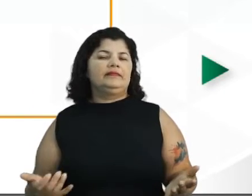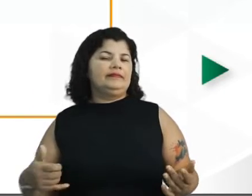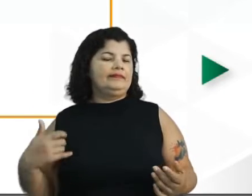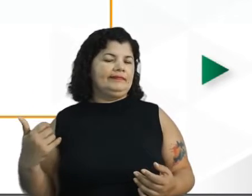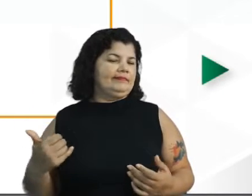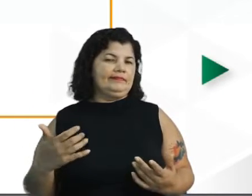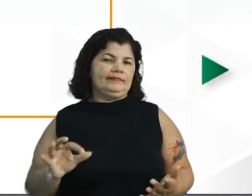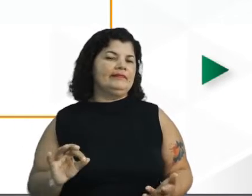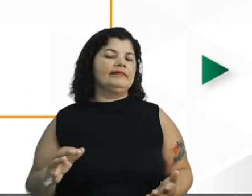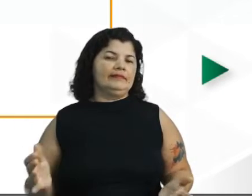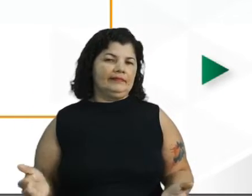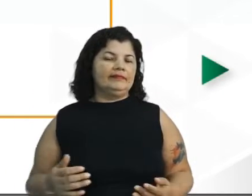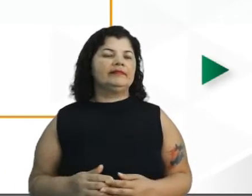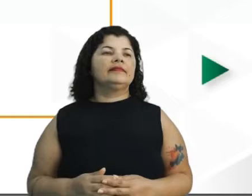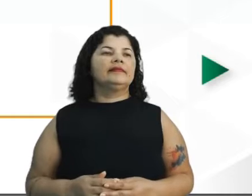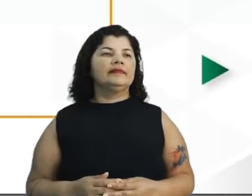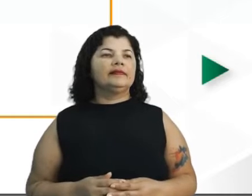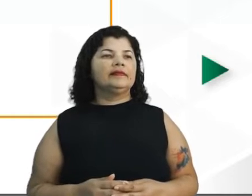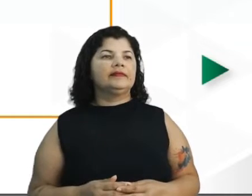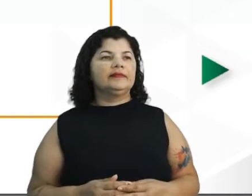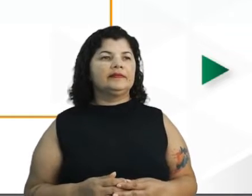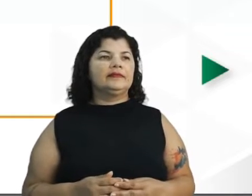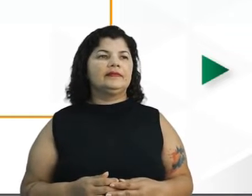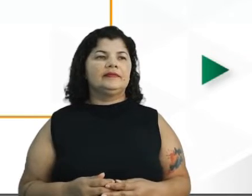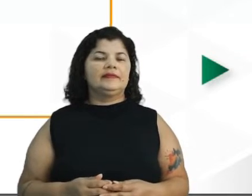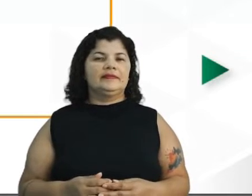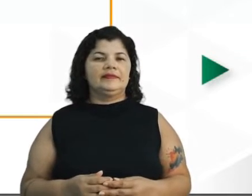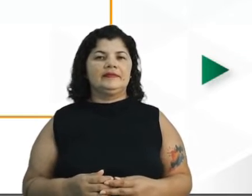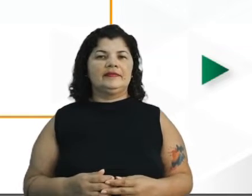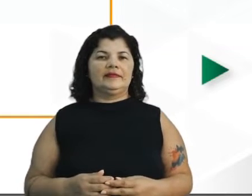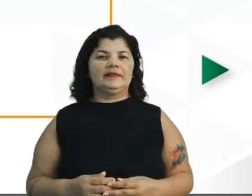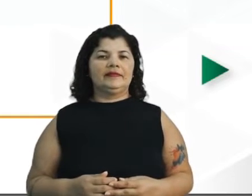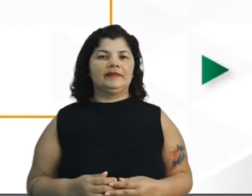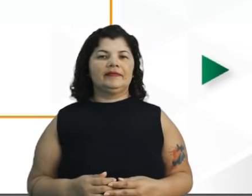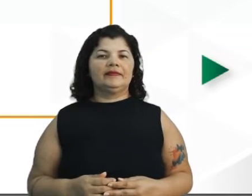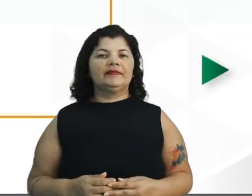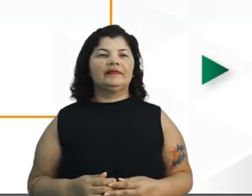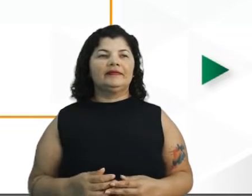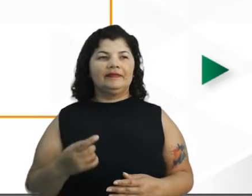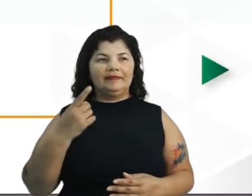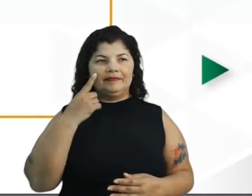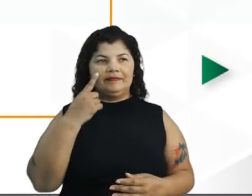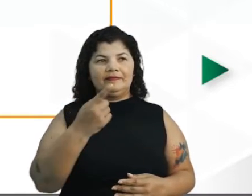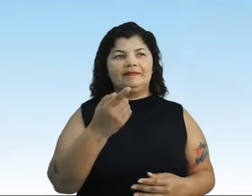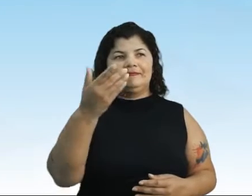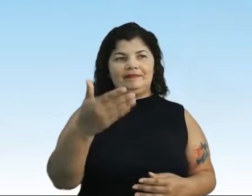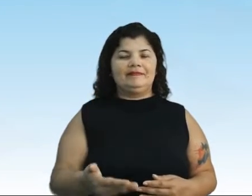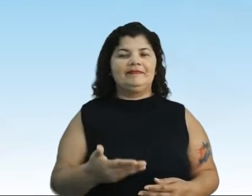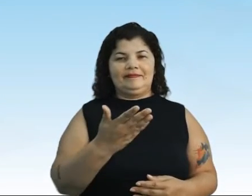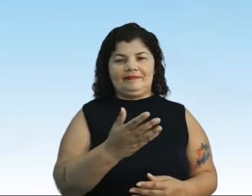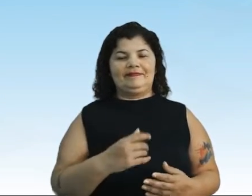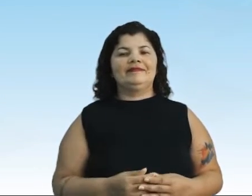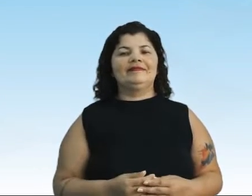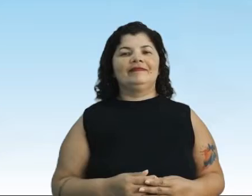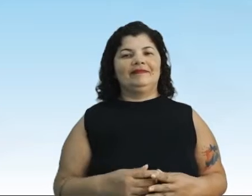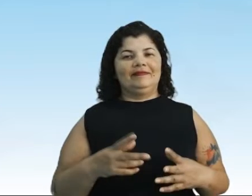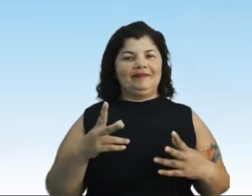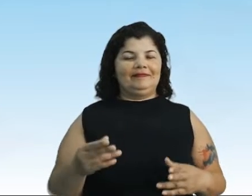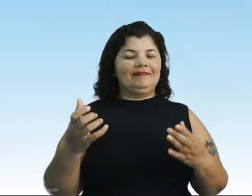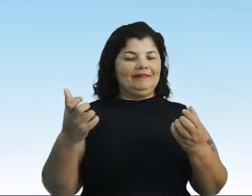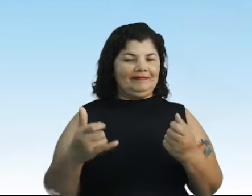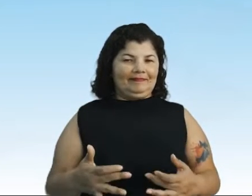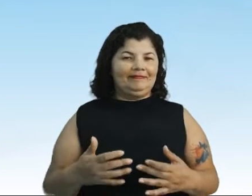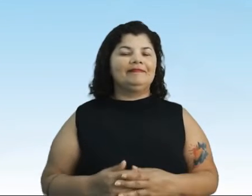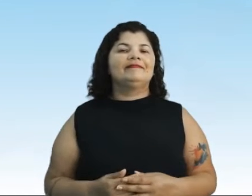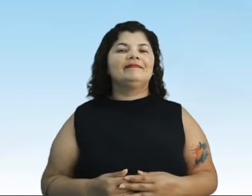10 anos. Vamos lá? 1, 2, 3. Olha só aí o nosso gabarito, do jeitinho que eu falei na